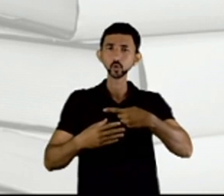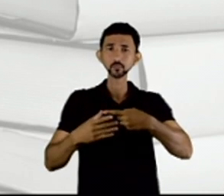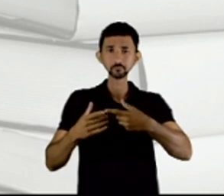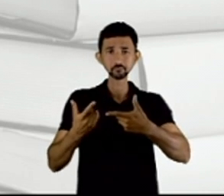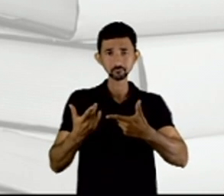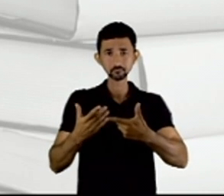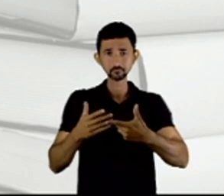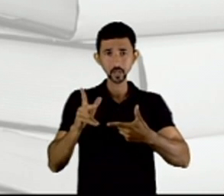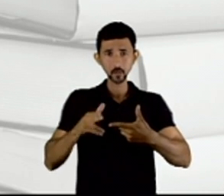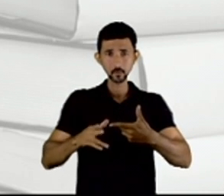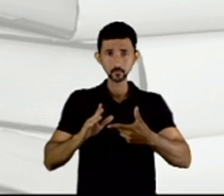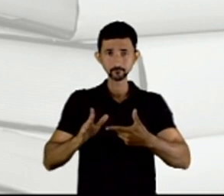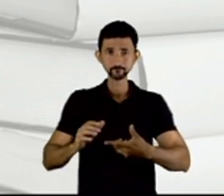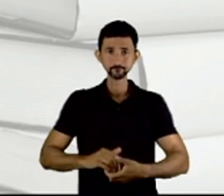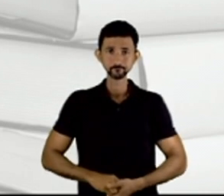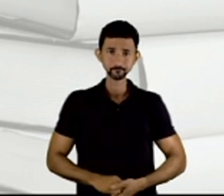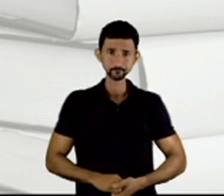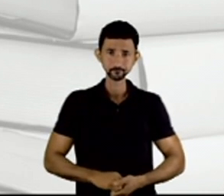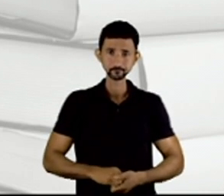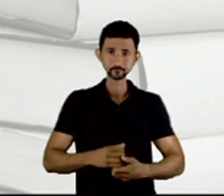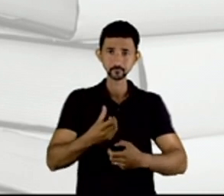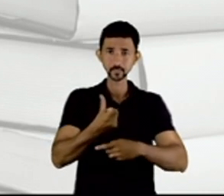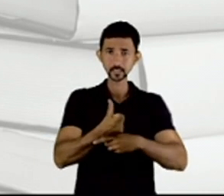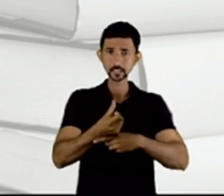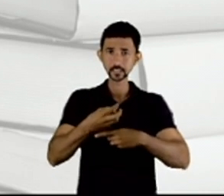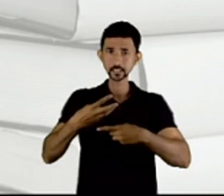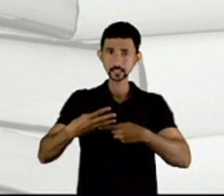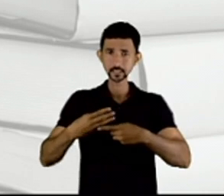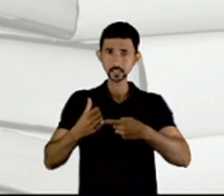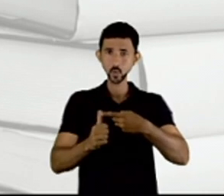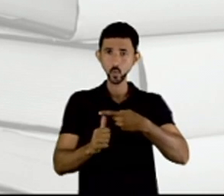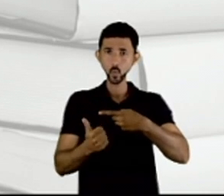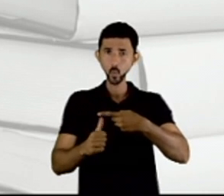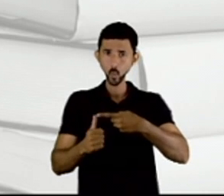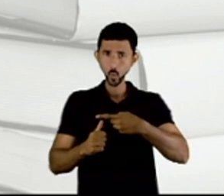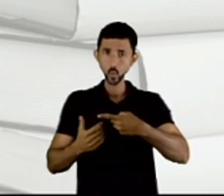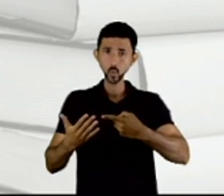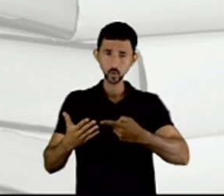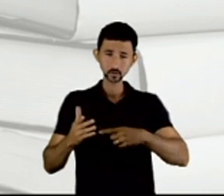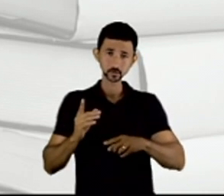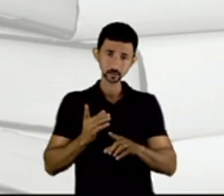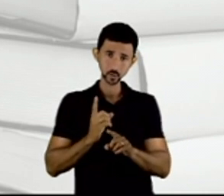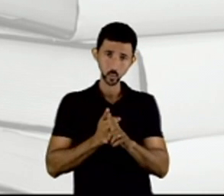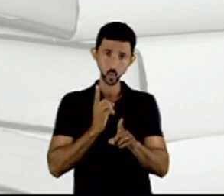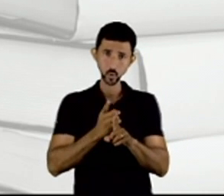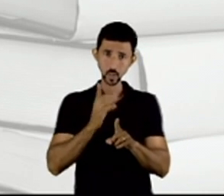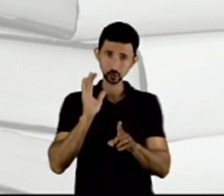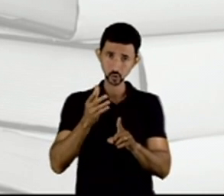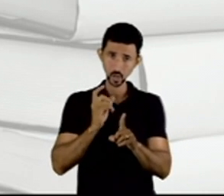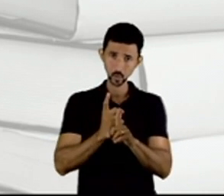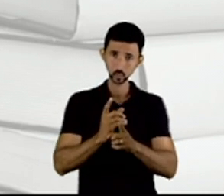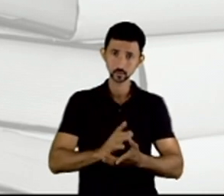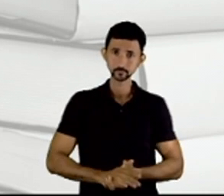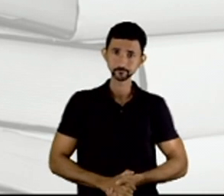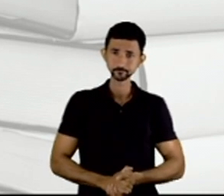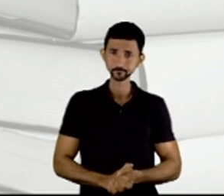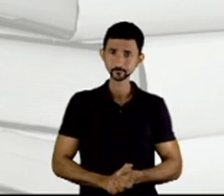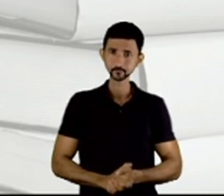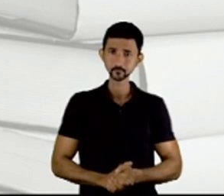frações equivalentes. Então, 36 onzeavos é a fração geratriz da dízima periódica,